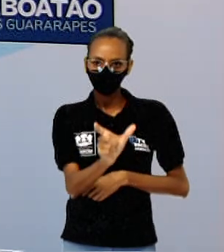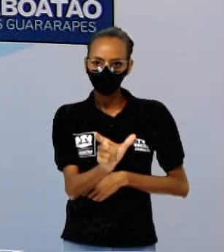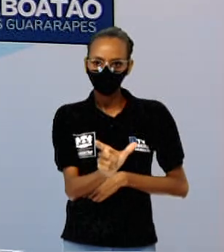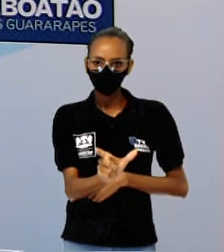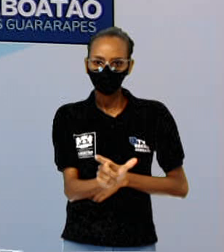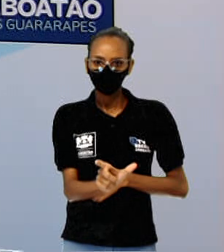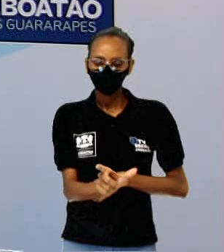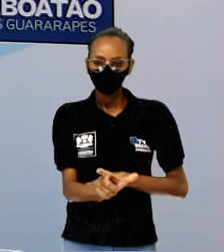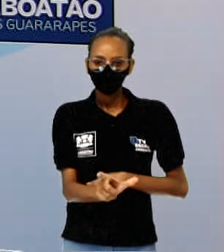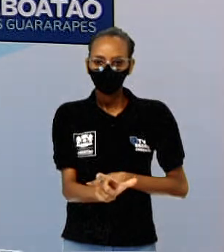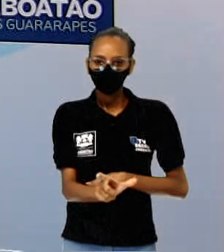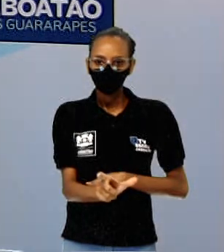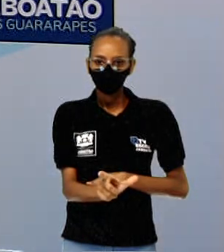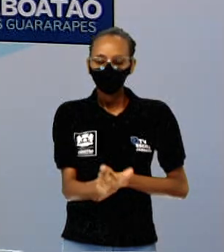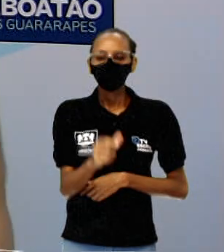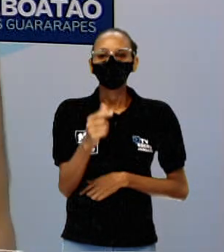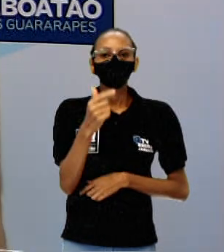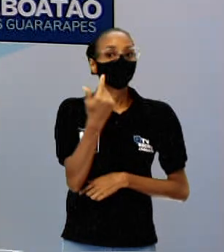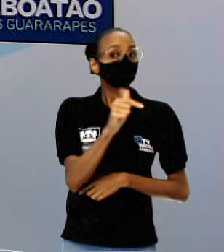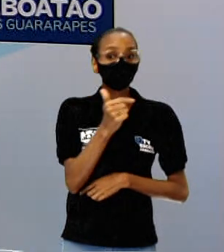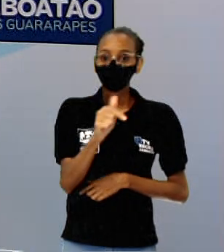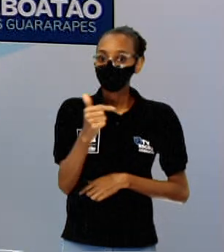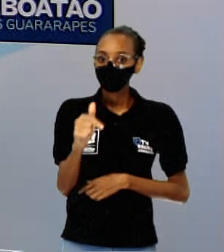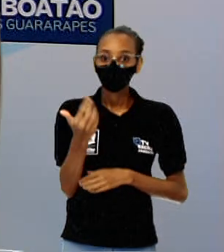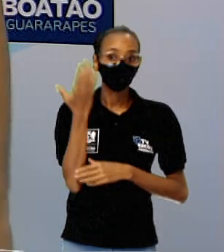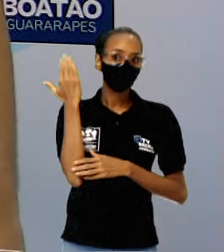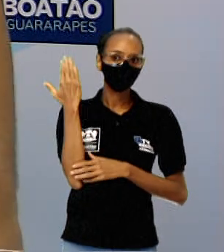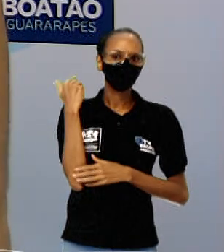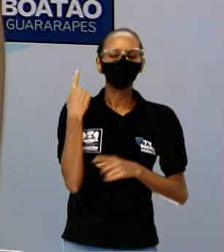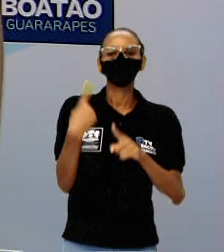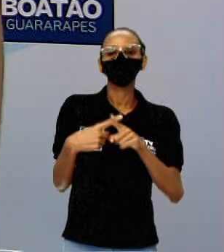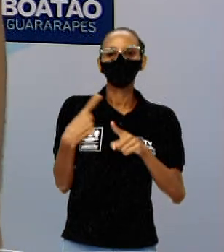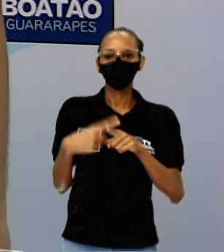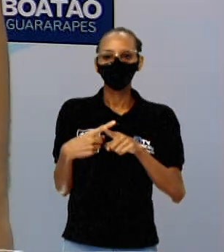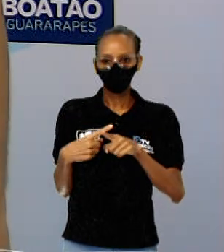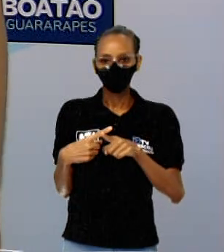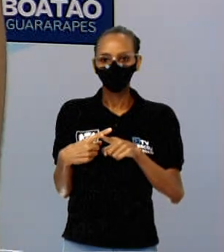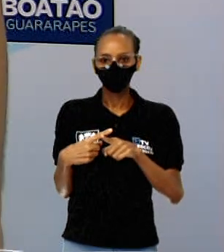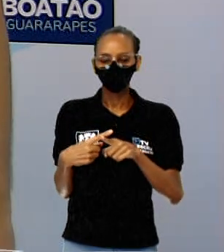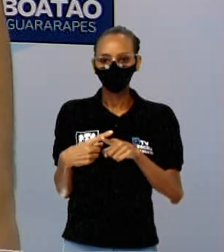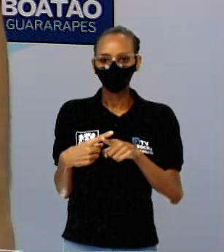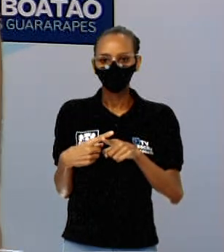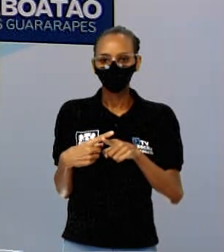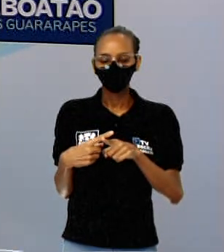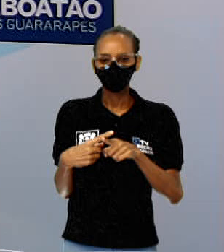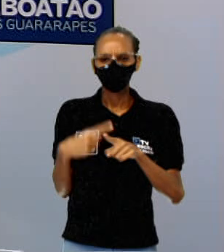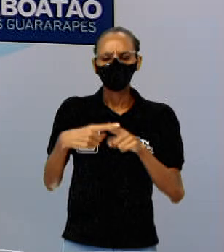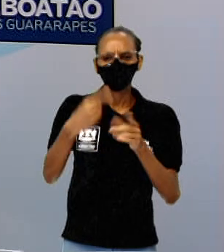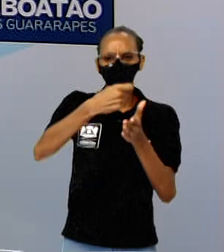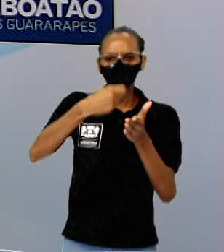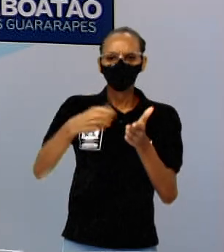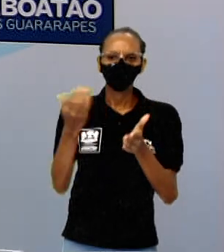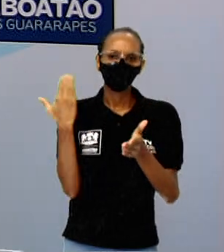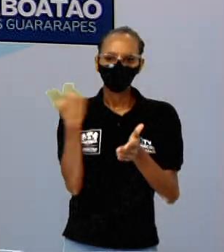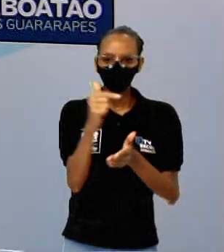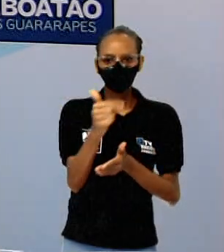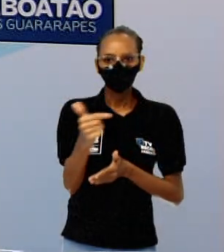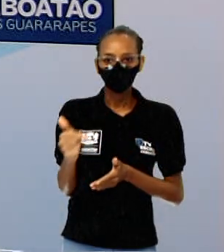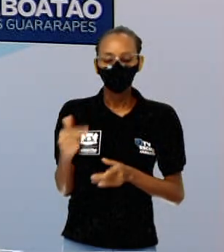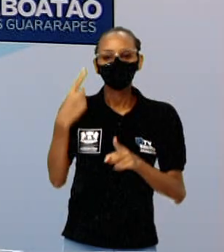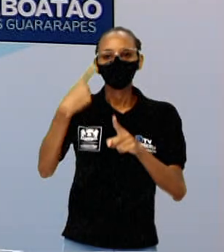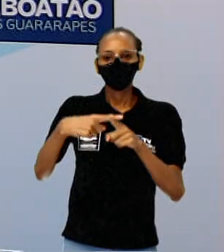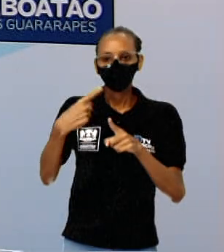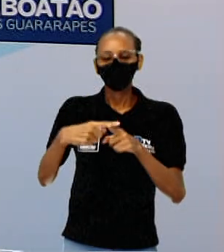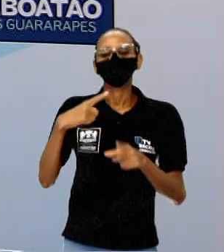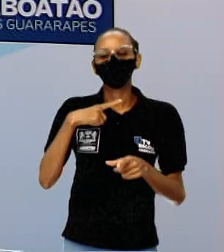e fly não estão no passado? Por que eles não estão escritos no passado? Porque tem o